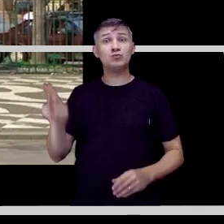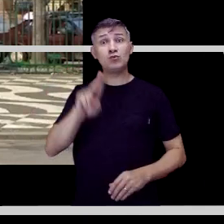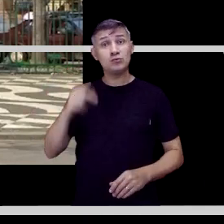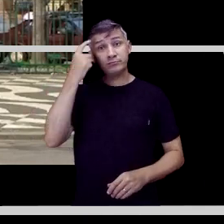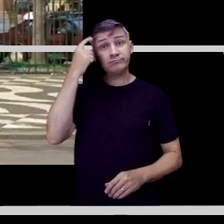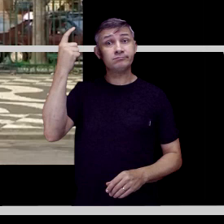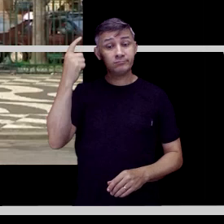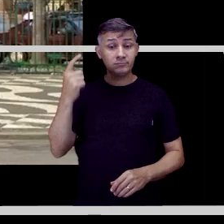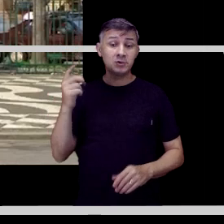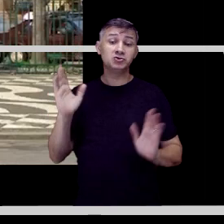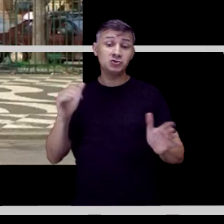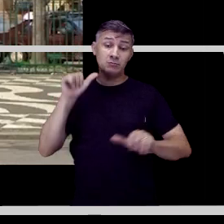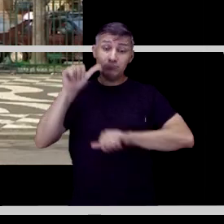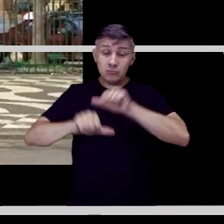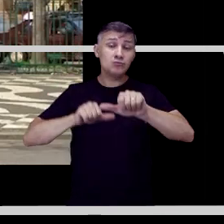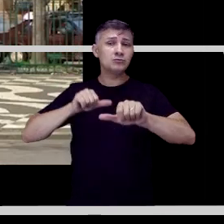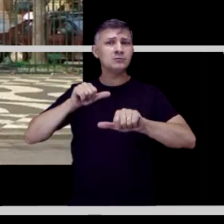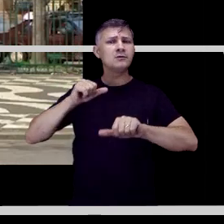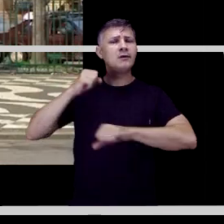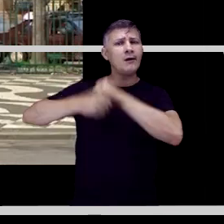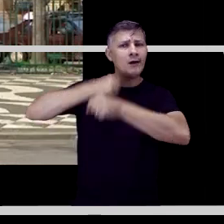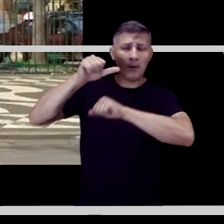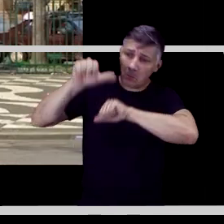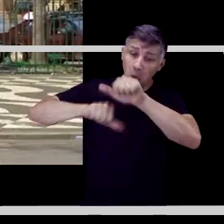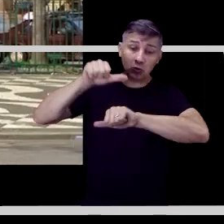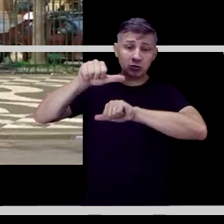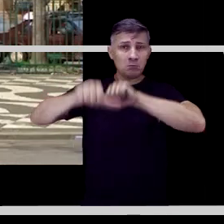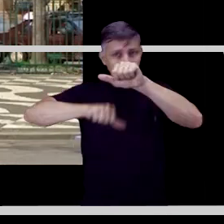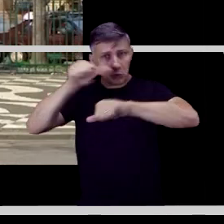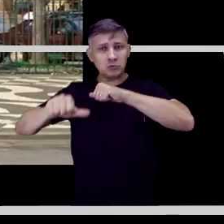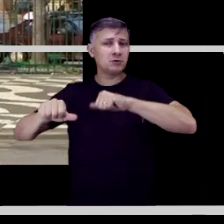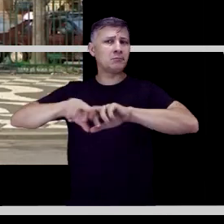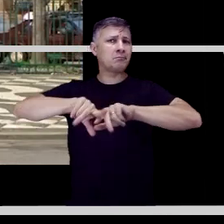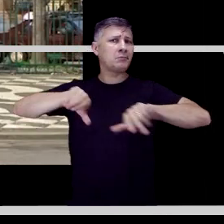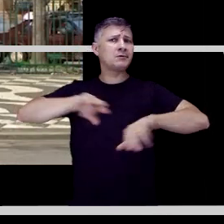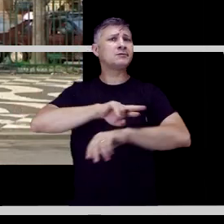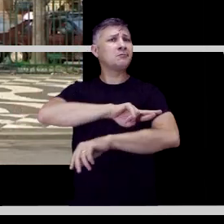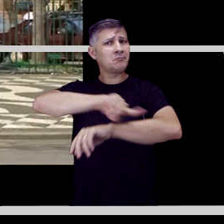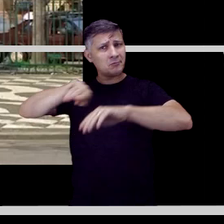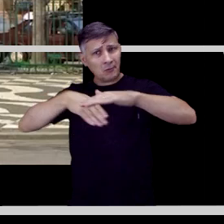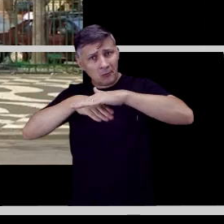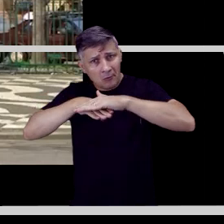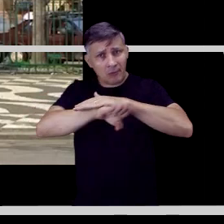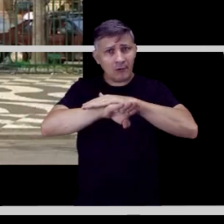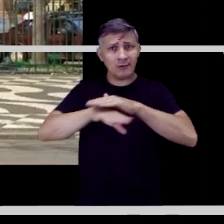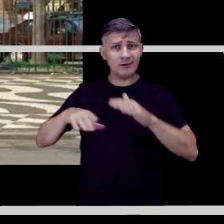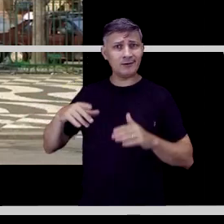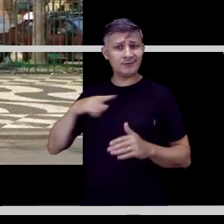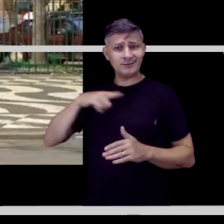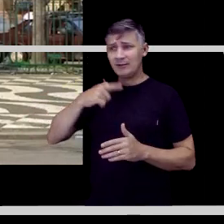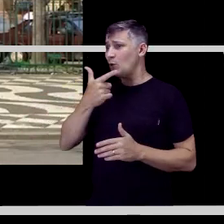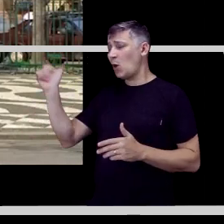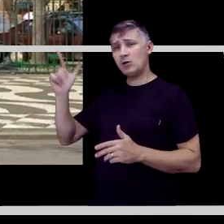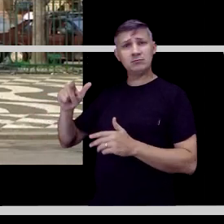sendo mudados ao longo dos anos. A Pinacoteca sempre esteve paralelamente a